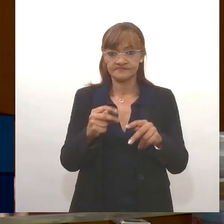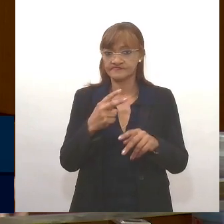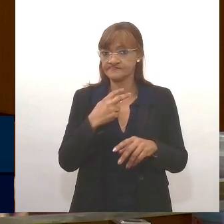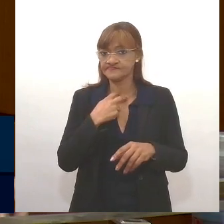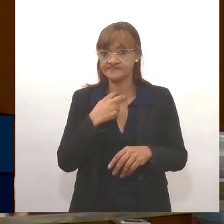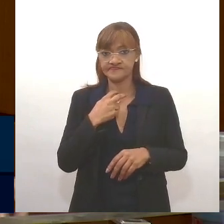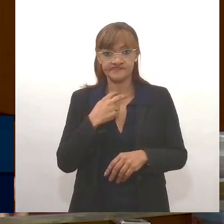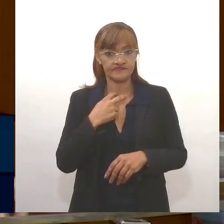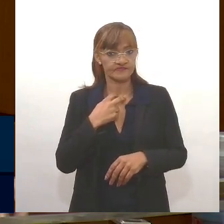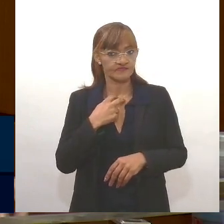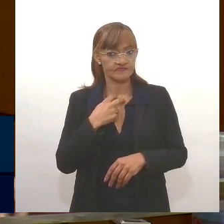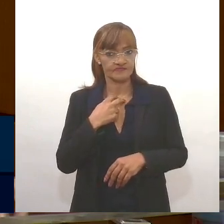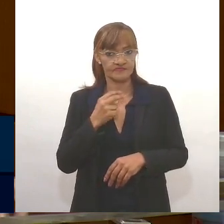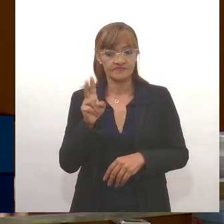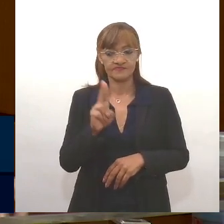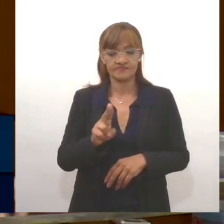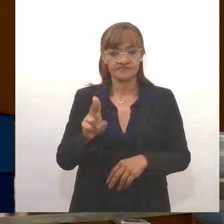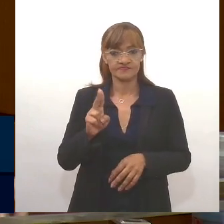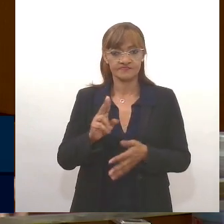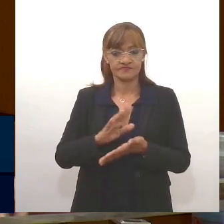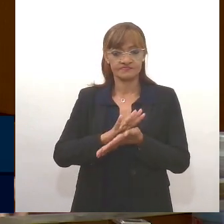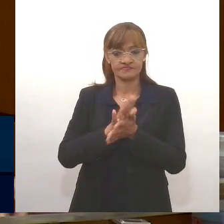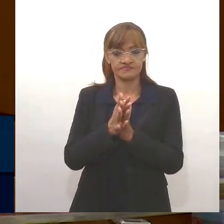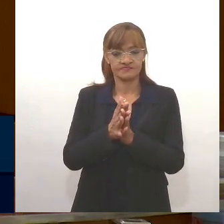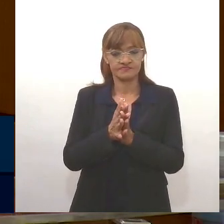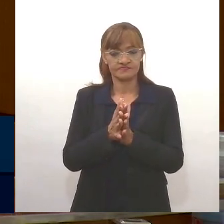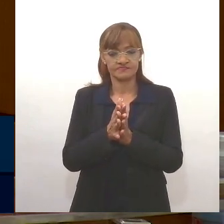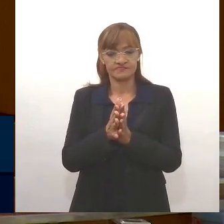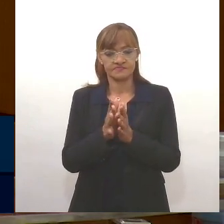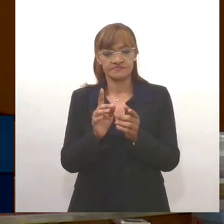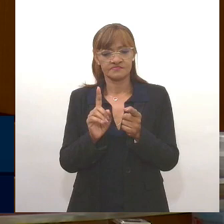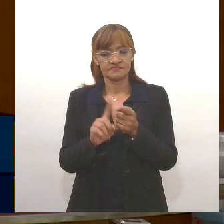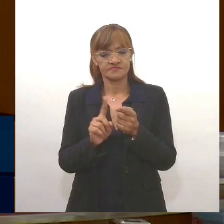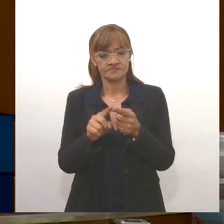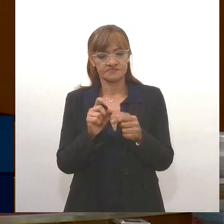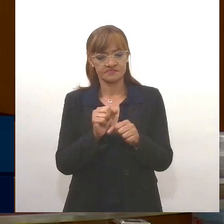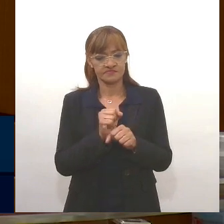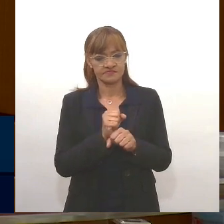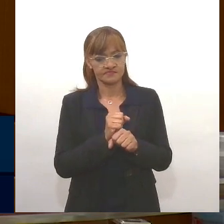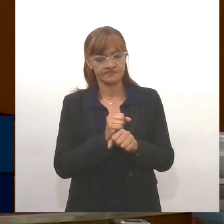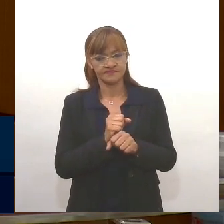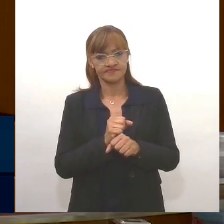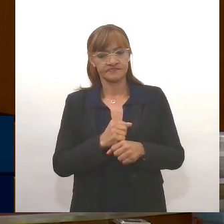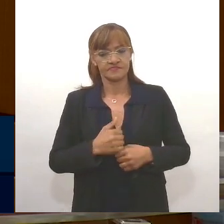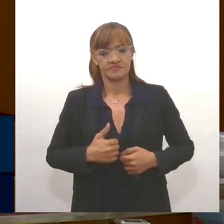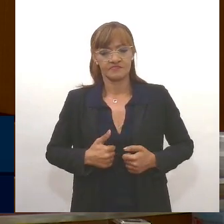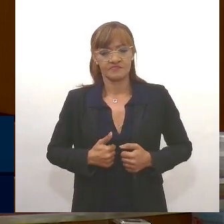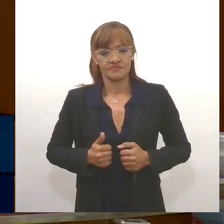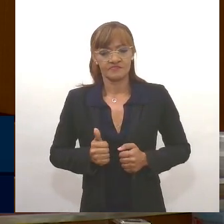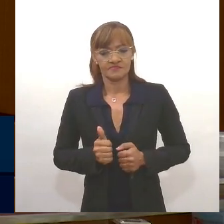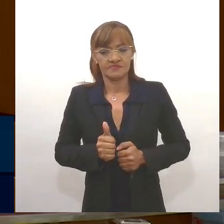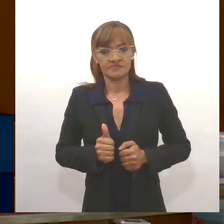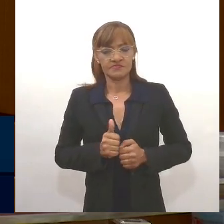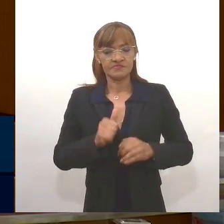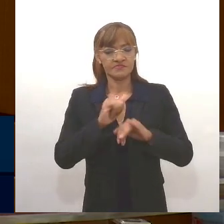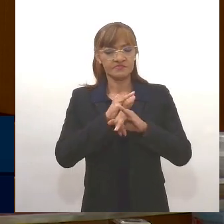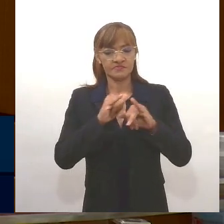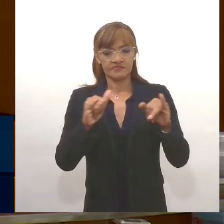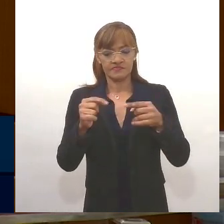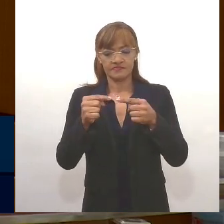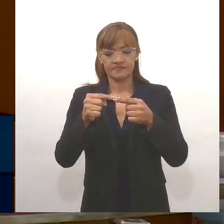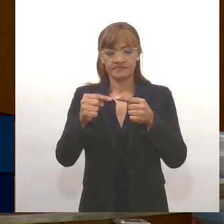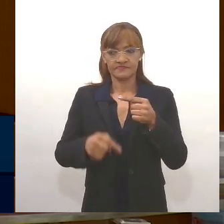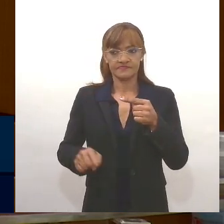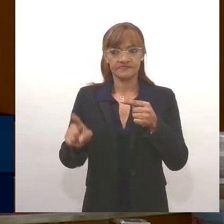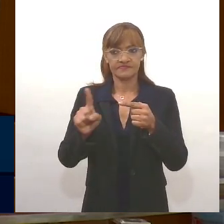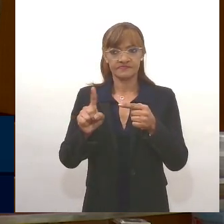e nem campanhas que não sejam e lícitas que não sejam republicanas